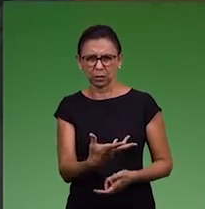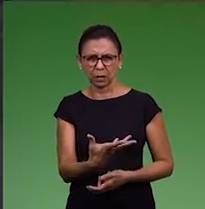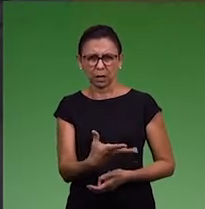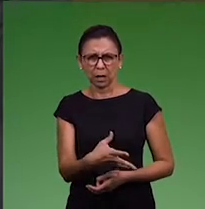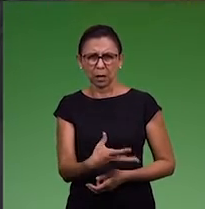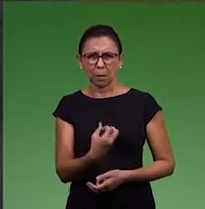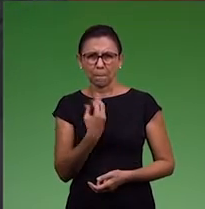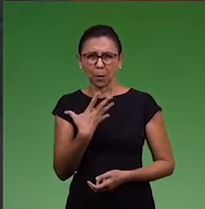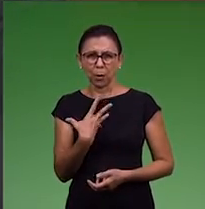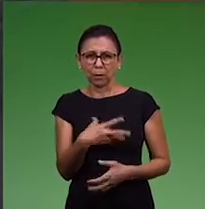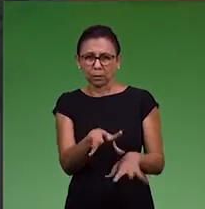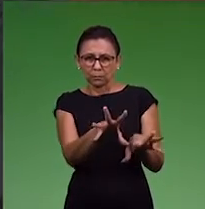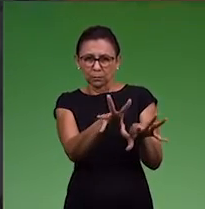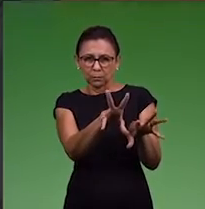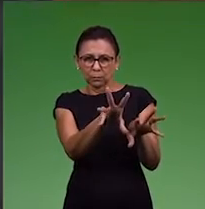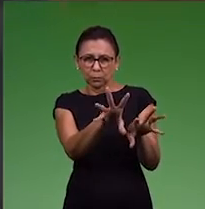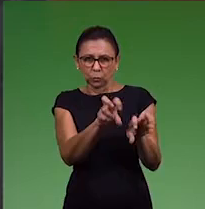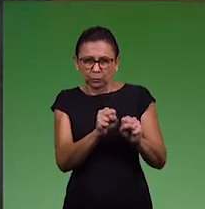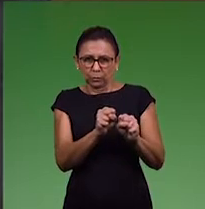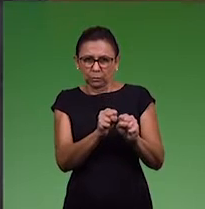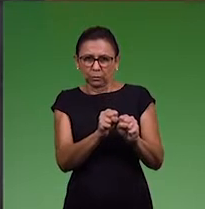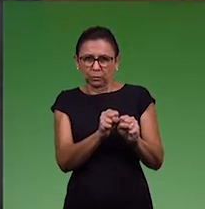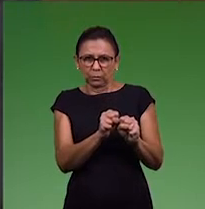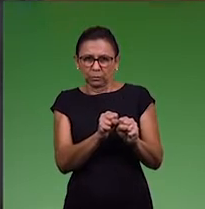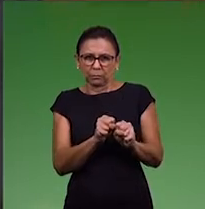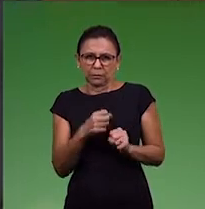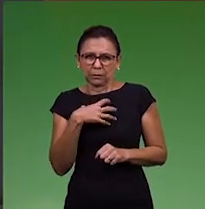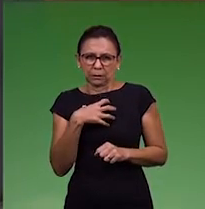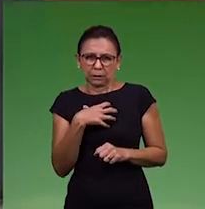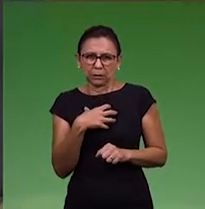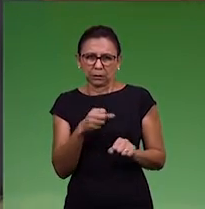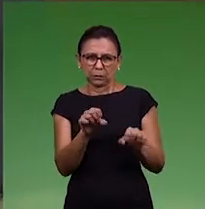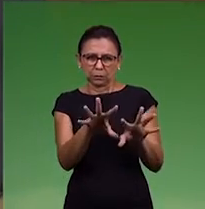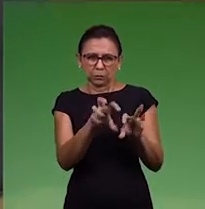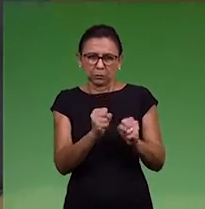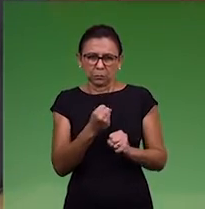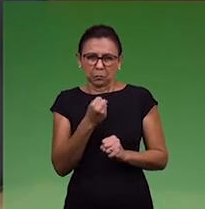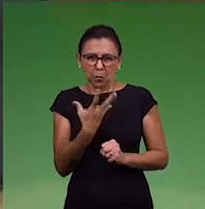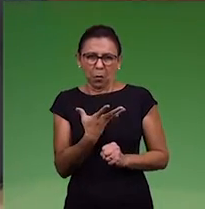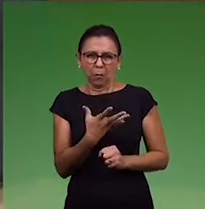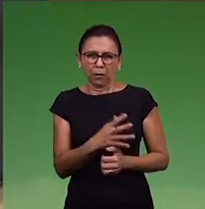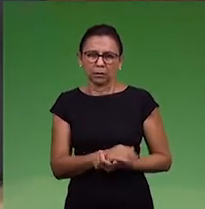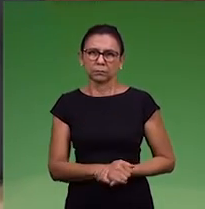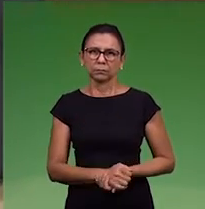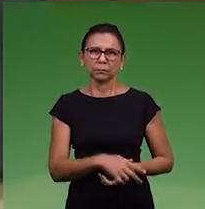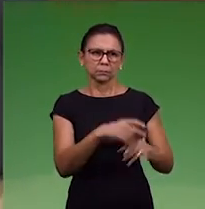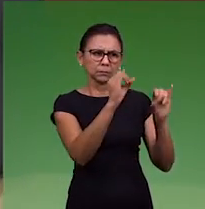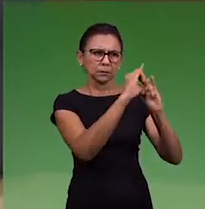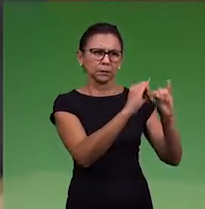Me desculpem aqueles que creem nisso, mas isso é idolatria. À luz da palavra de Deus, isso é idolatria.